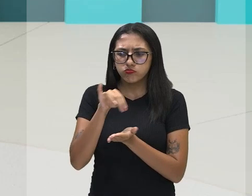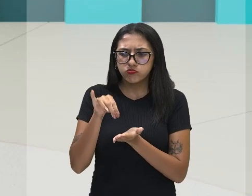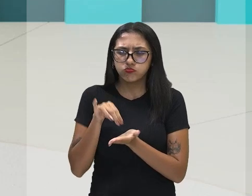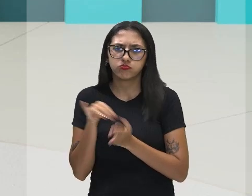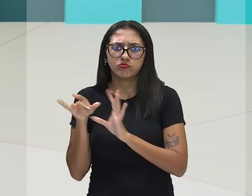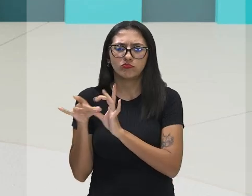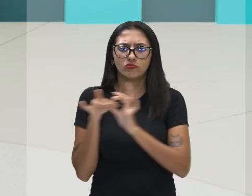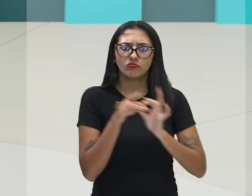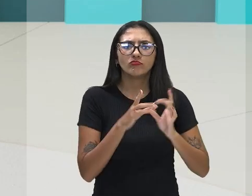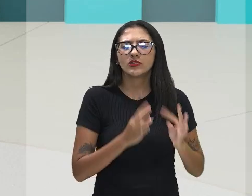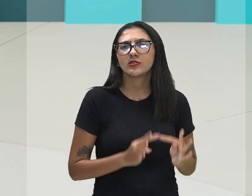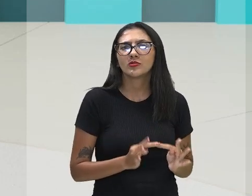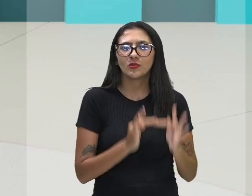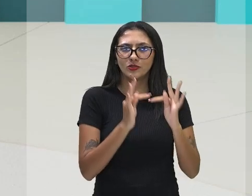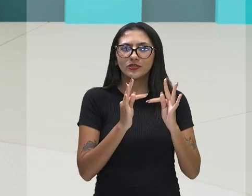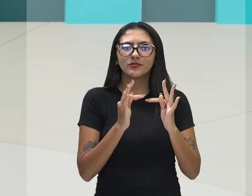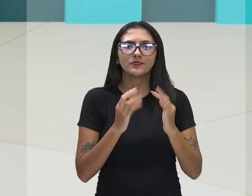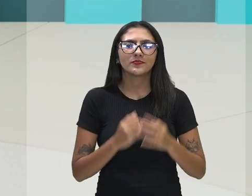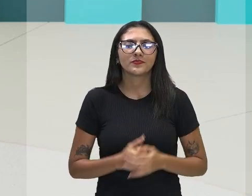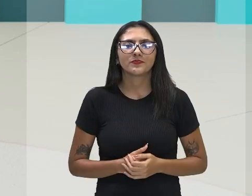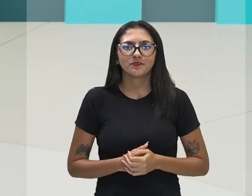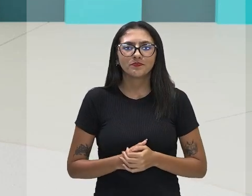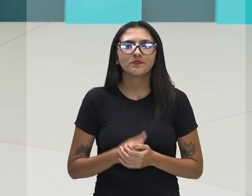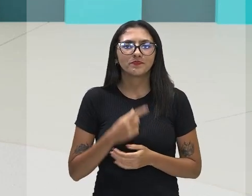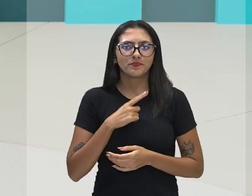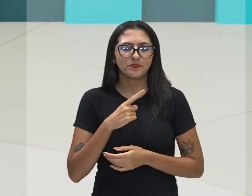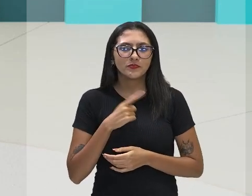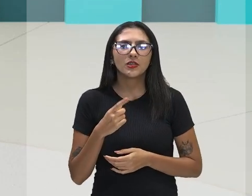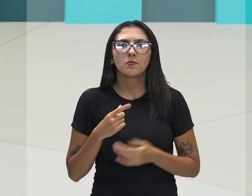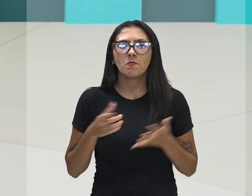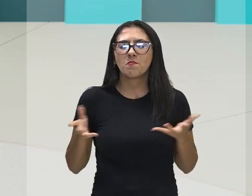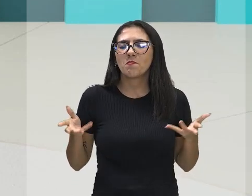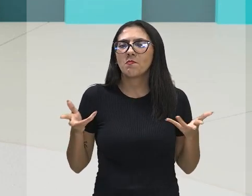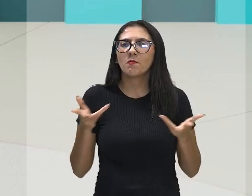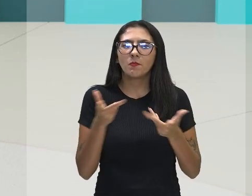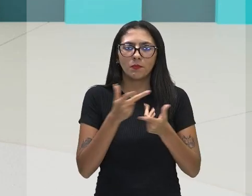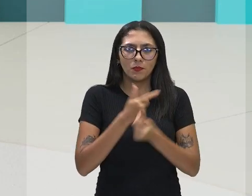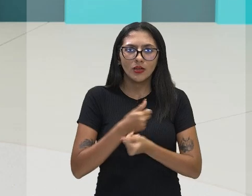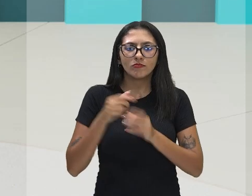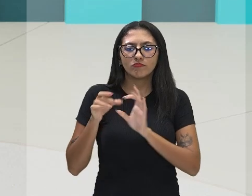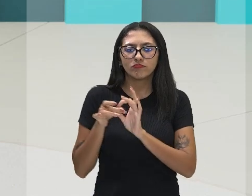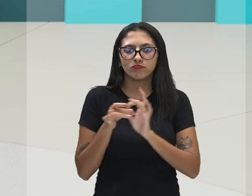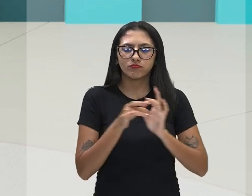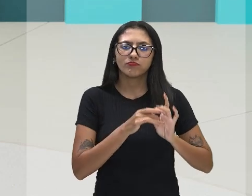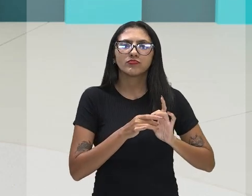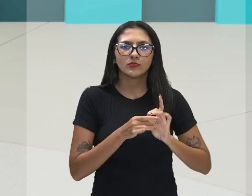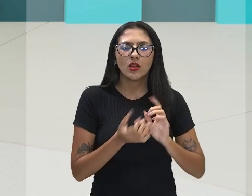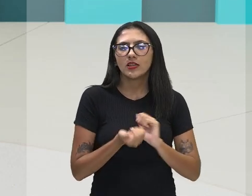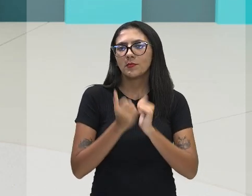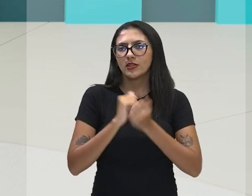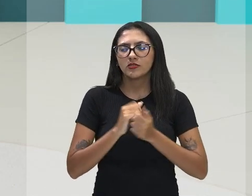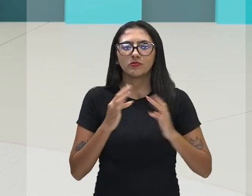ambiente virtual. Uma das maravilhas proporcionadas pela esportivização